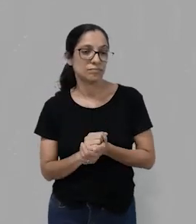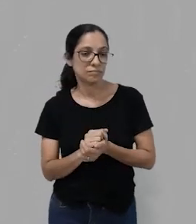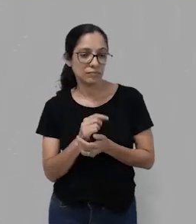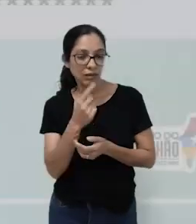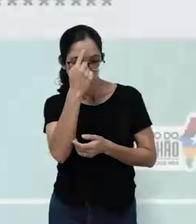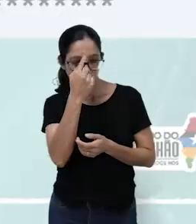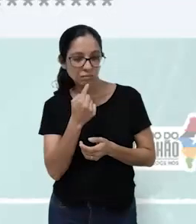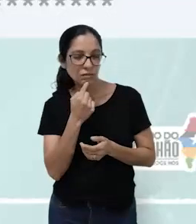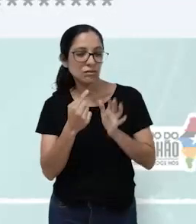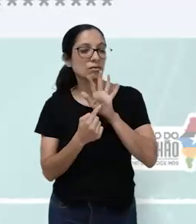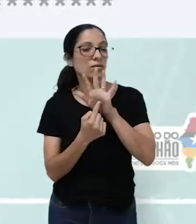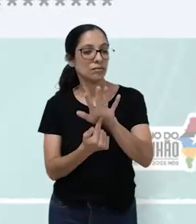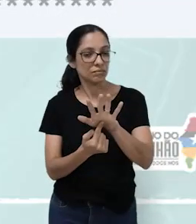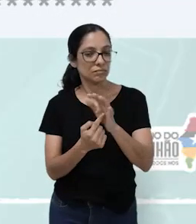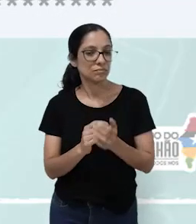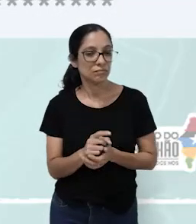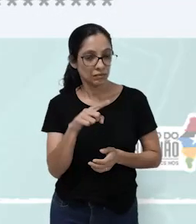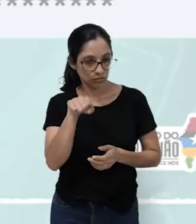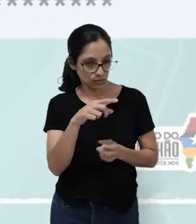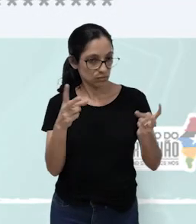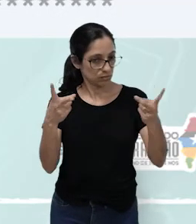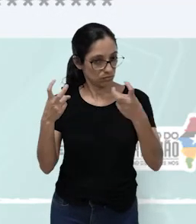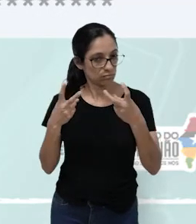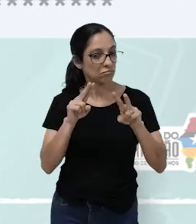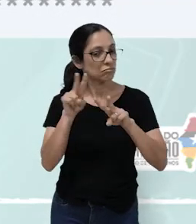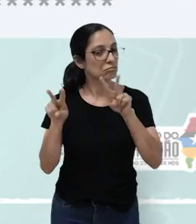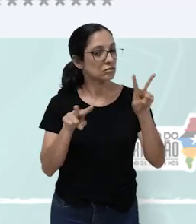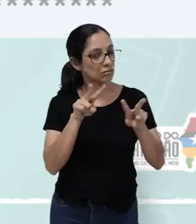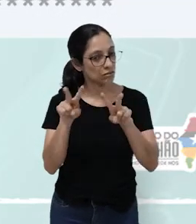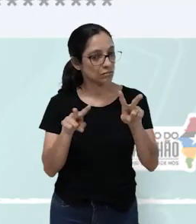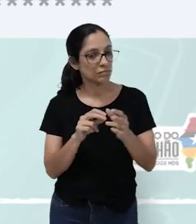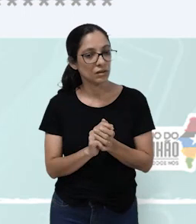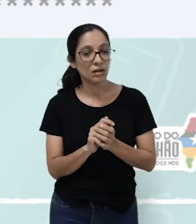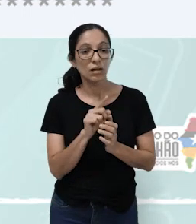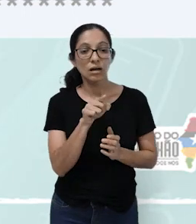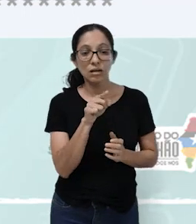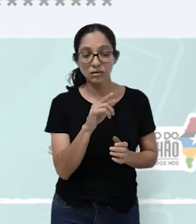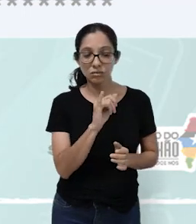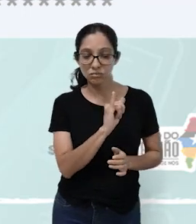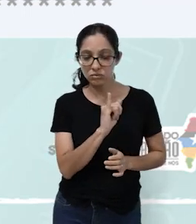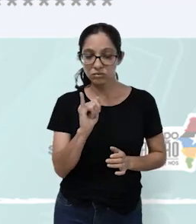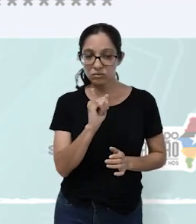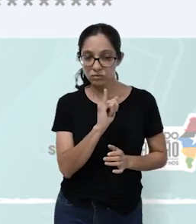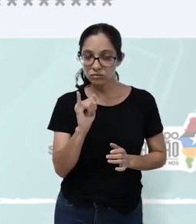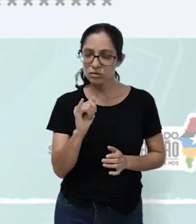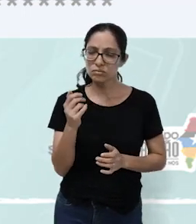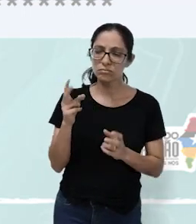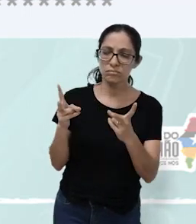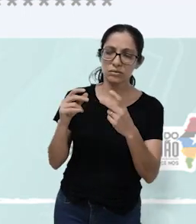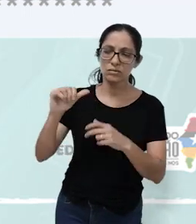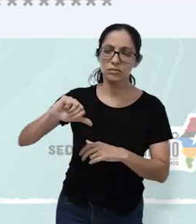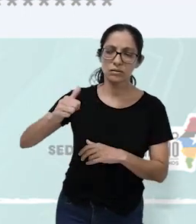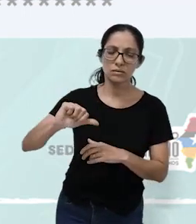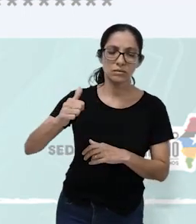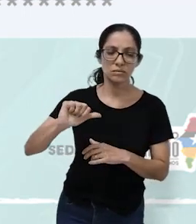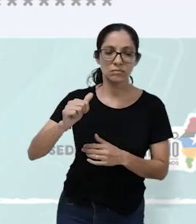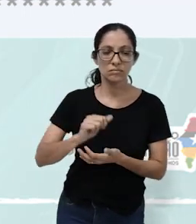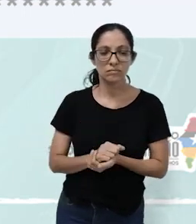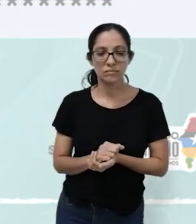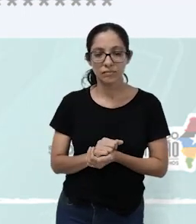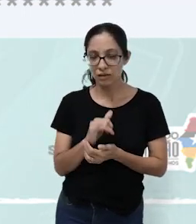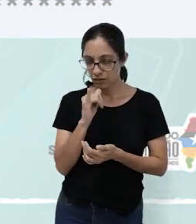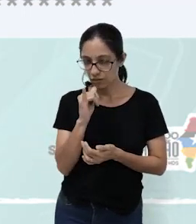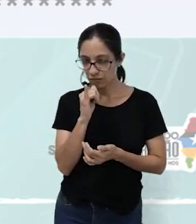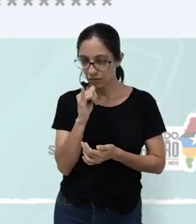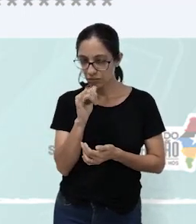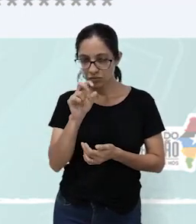muscular localizada. Coloquei aqui, ó, até para que vocês consigam visualizar. Tá aqui o instrutor, tá fazendo aqui a avaliação. Suponhamos que o indivíduo tem que fazer